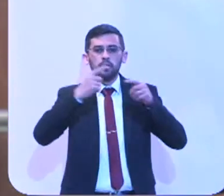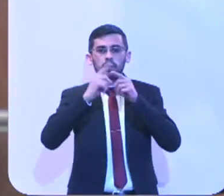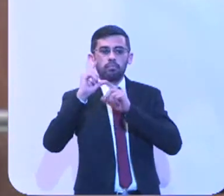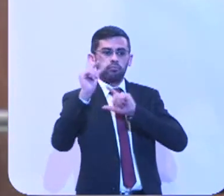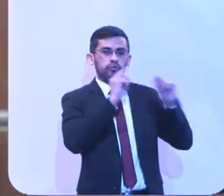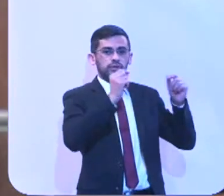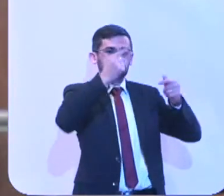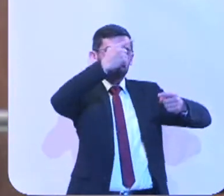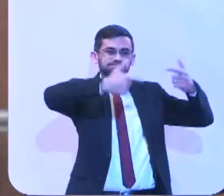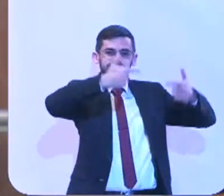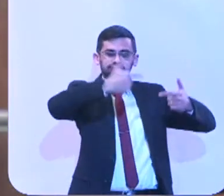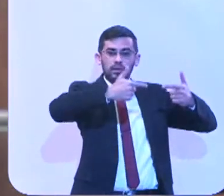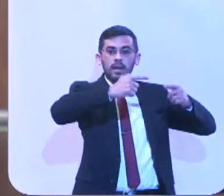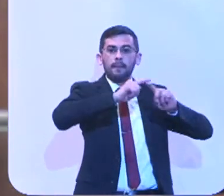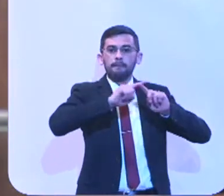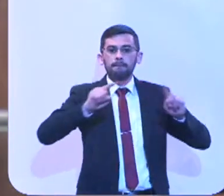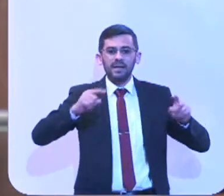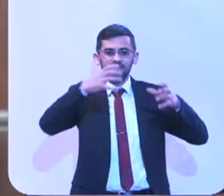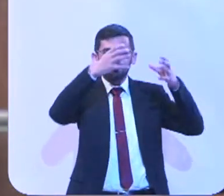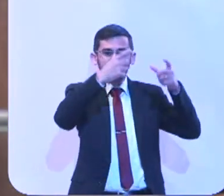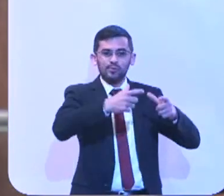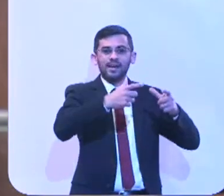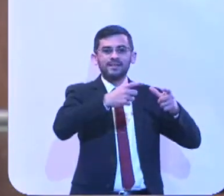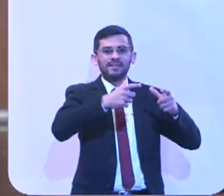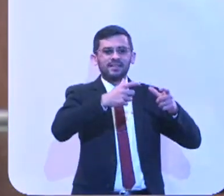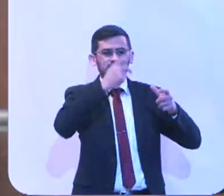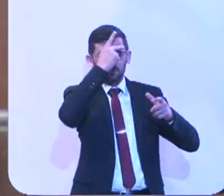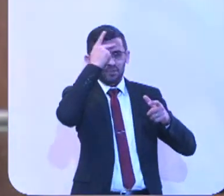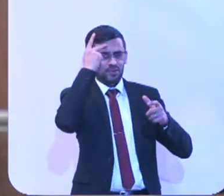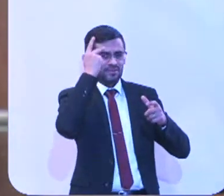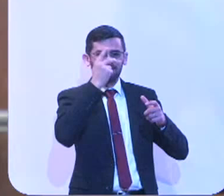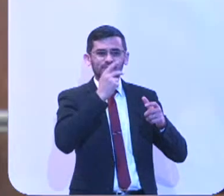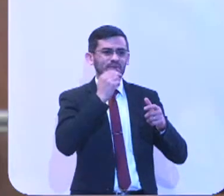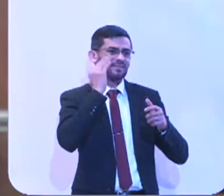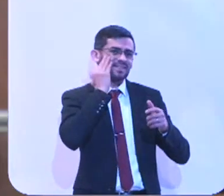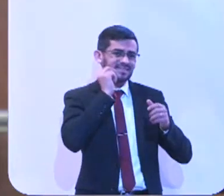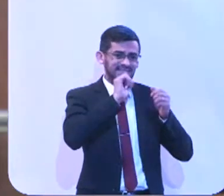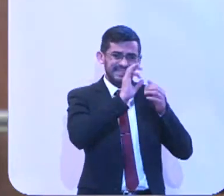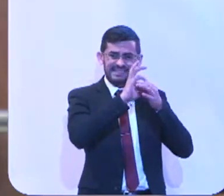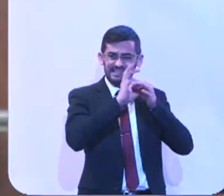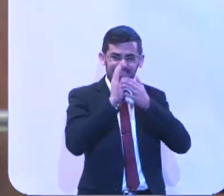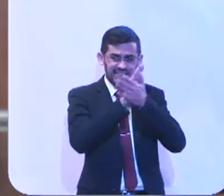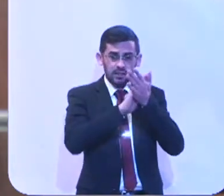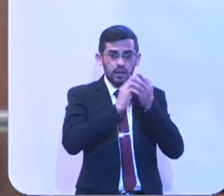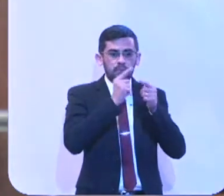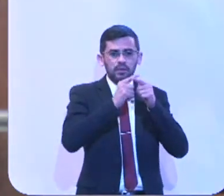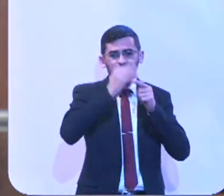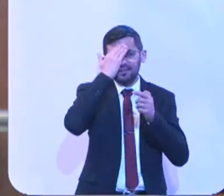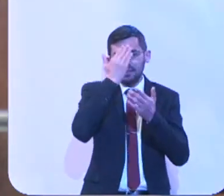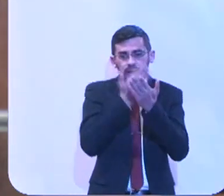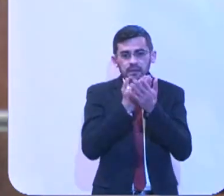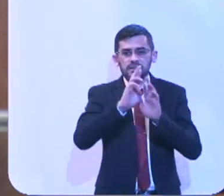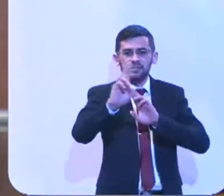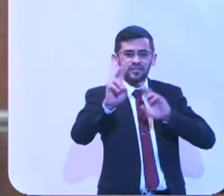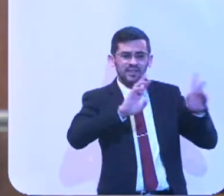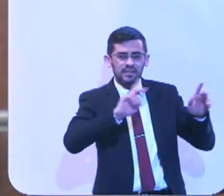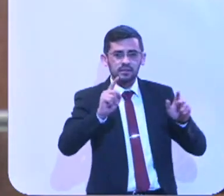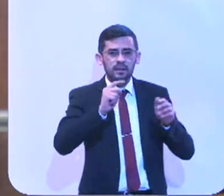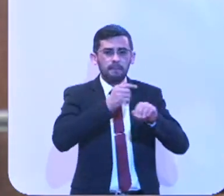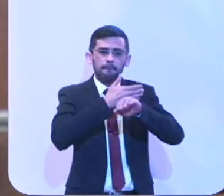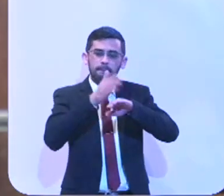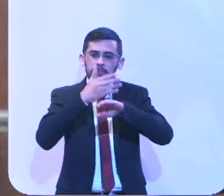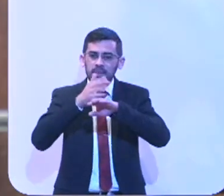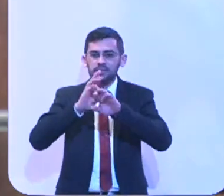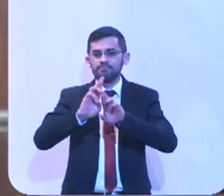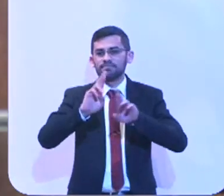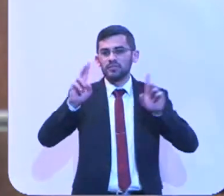perseguição. Mas eles não se davam, não conseguiam se entender, porque tinham crenças diferentes, maneiras diferentes